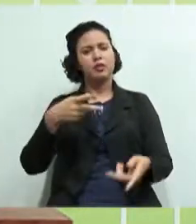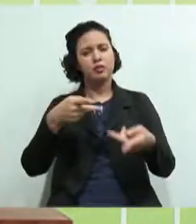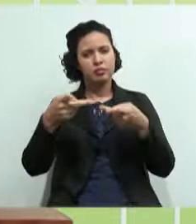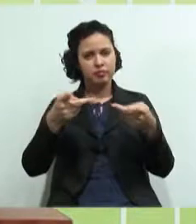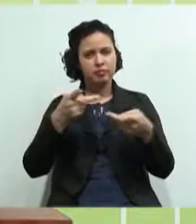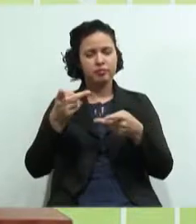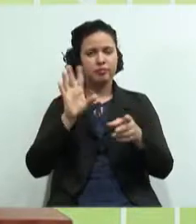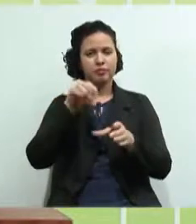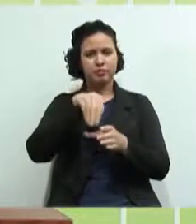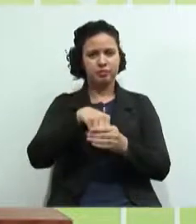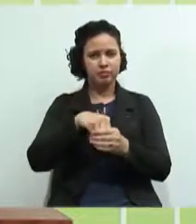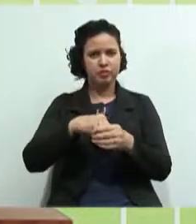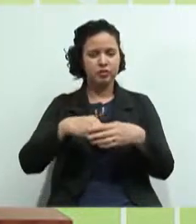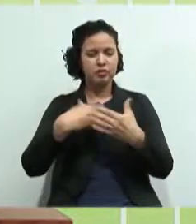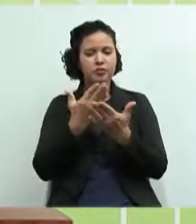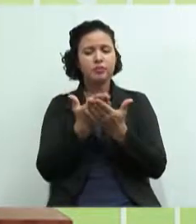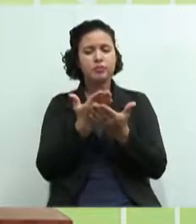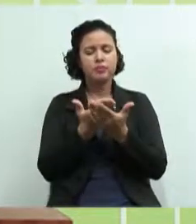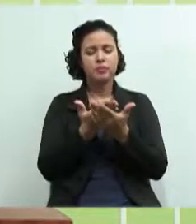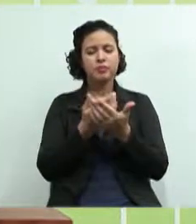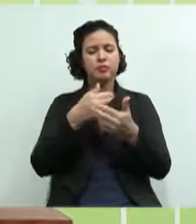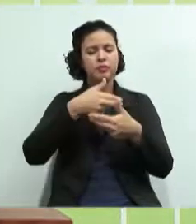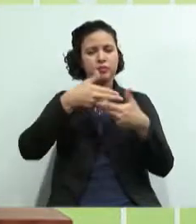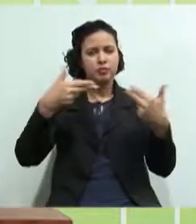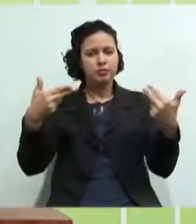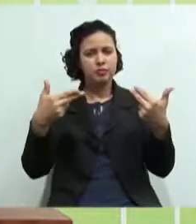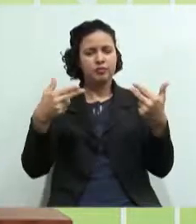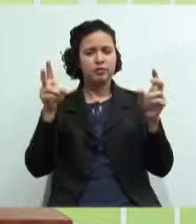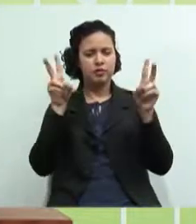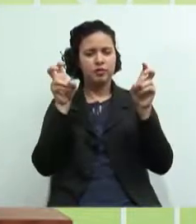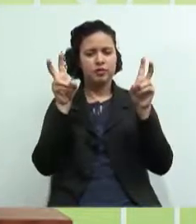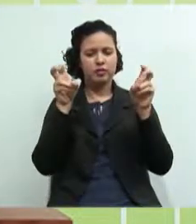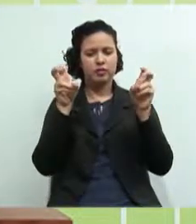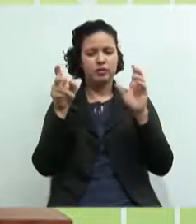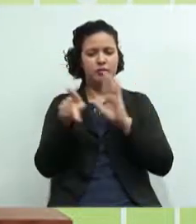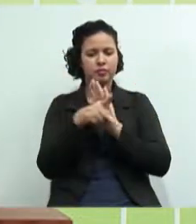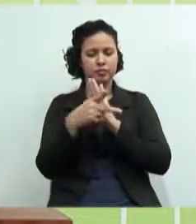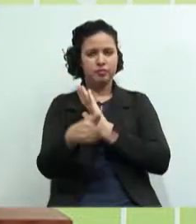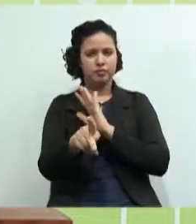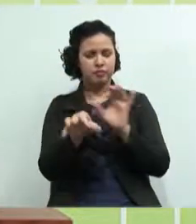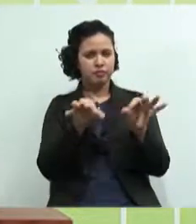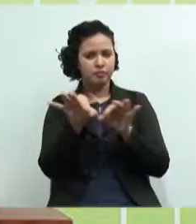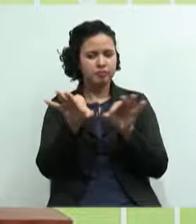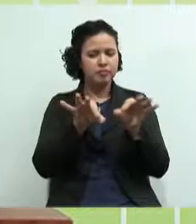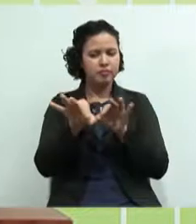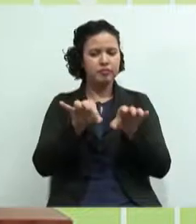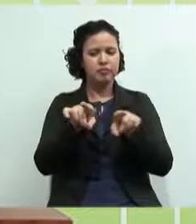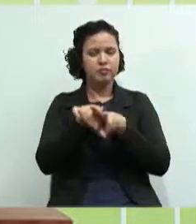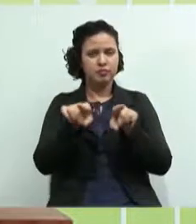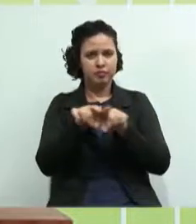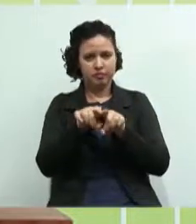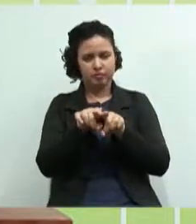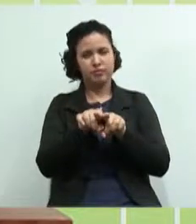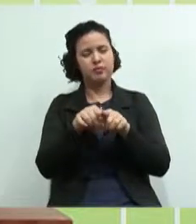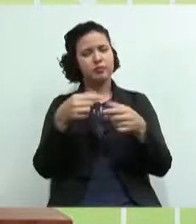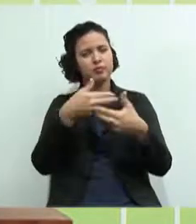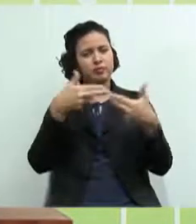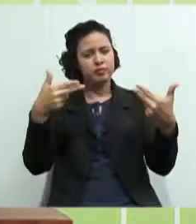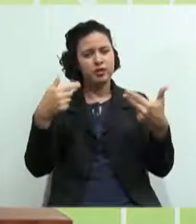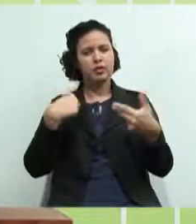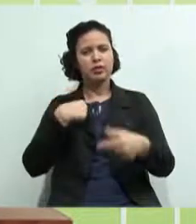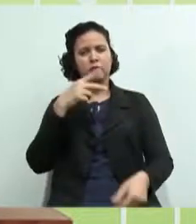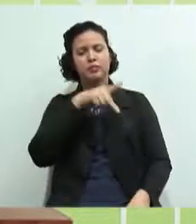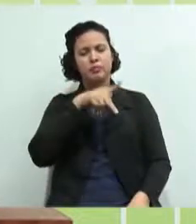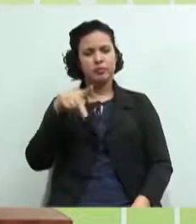falar nessa aula de vários outros temas aqui relacionados ao planejamento, à gestão e tantos outros. Para quem não me conhece, eu